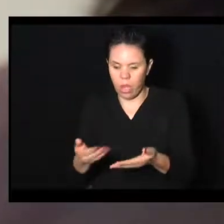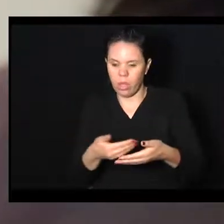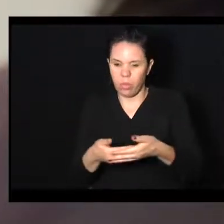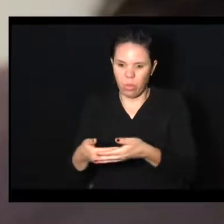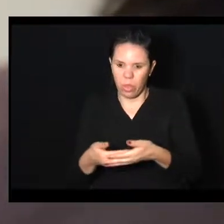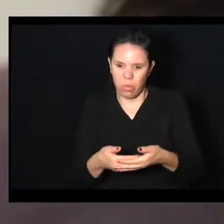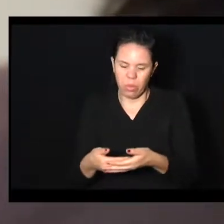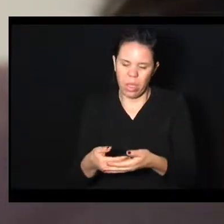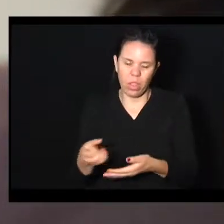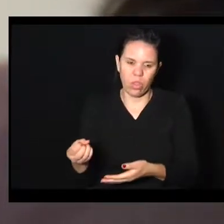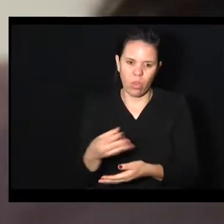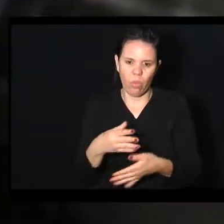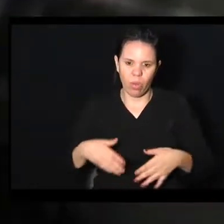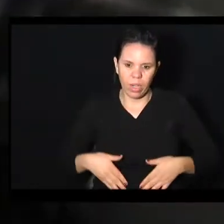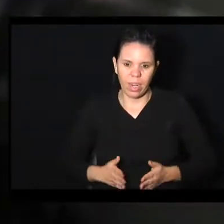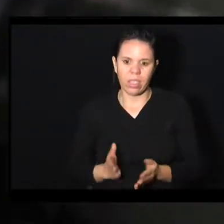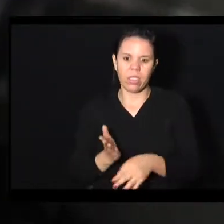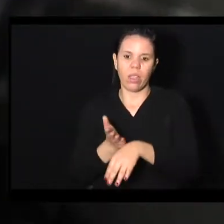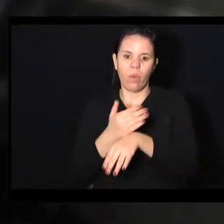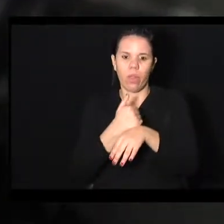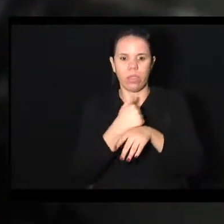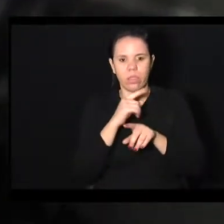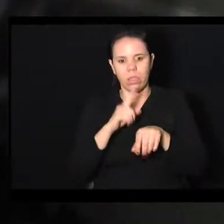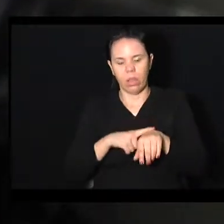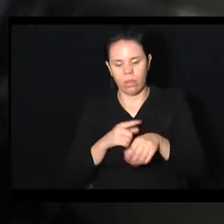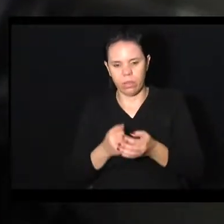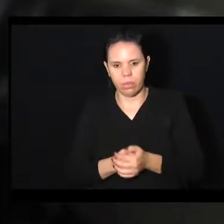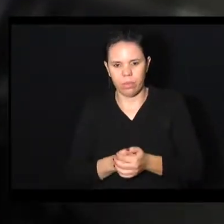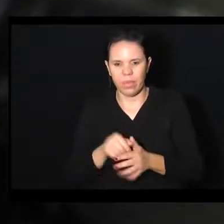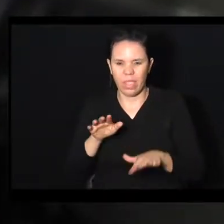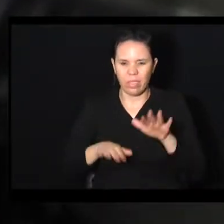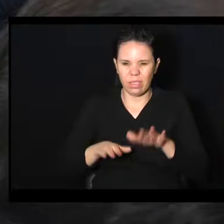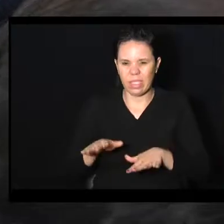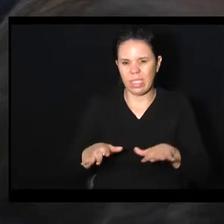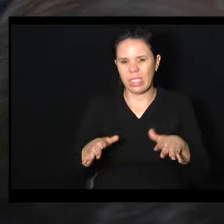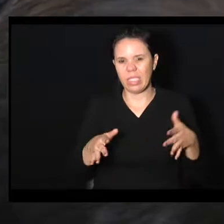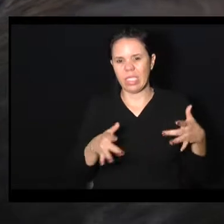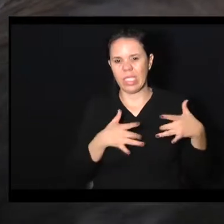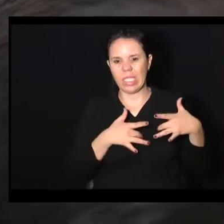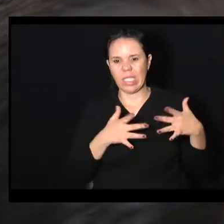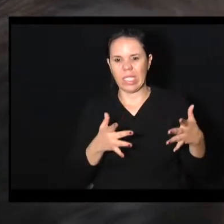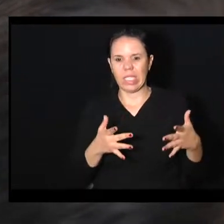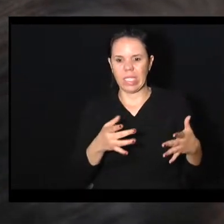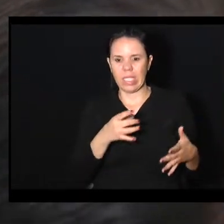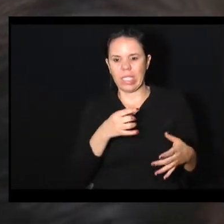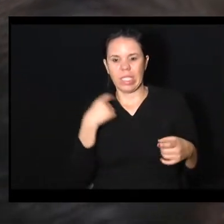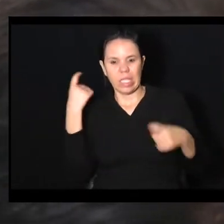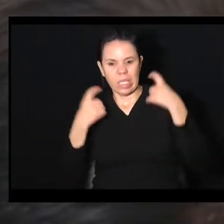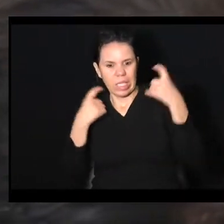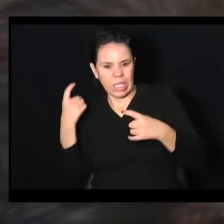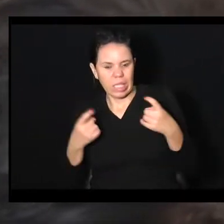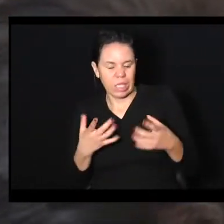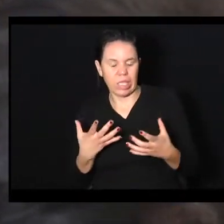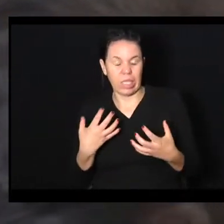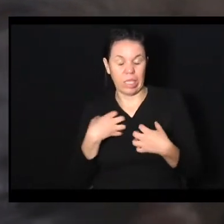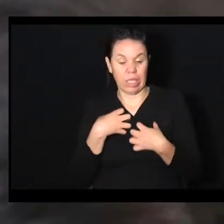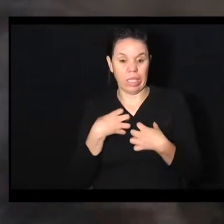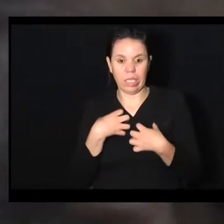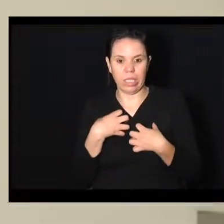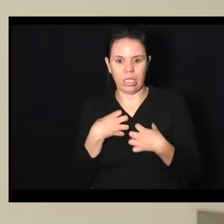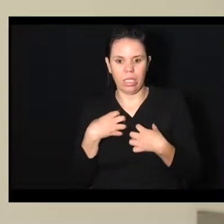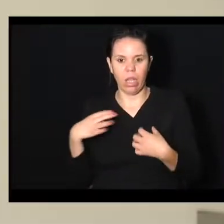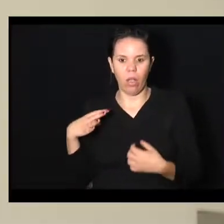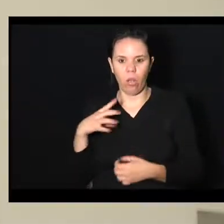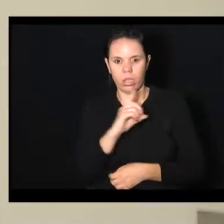aqui da nossa UTI neonatal. O medo de doar deixa algumas mães apreensivas. A coordenadora do Banco de Leite